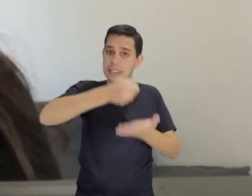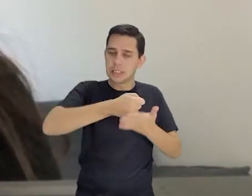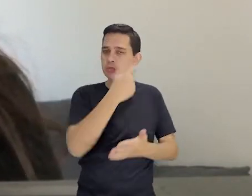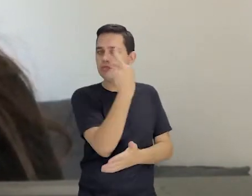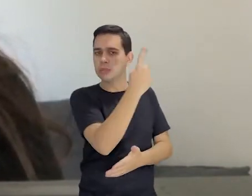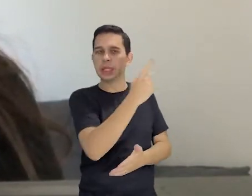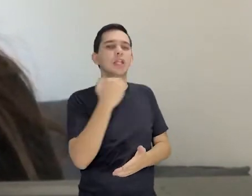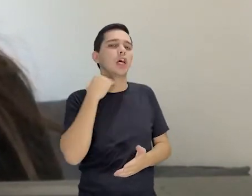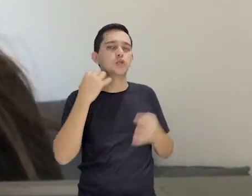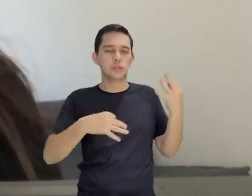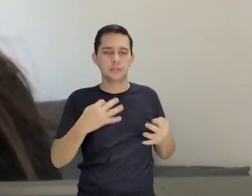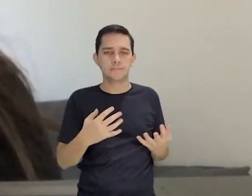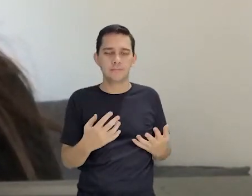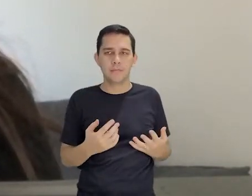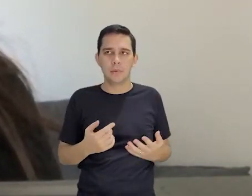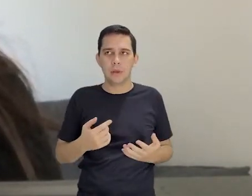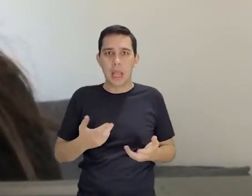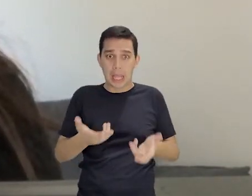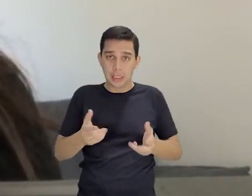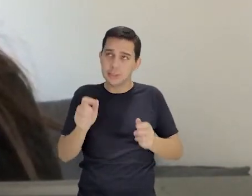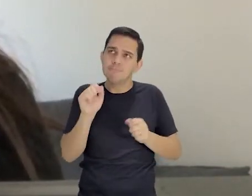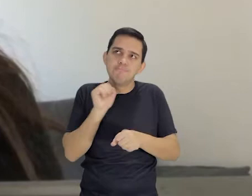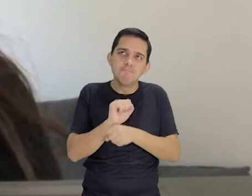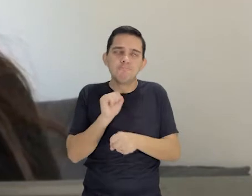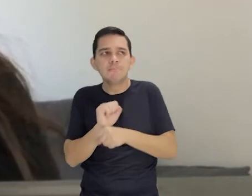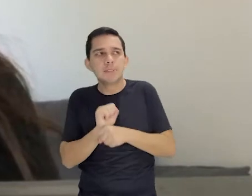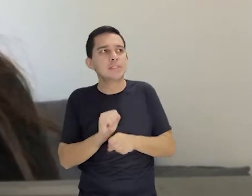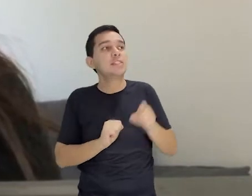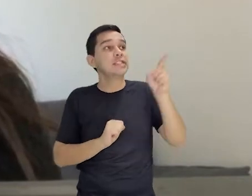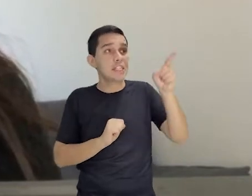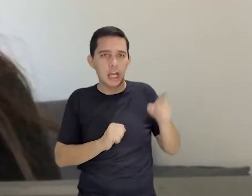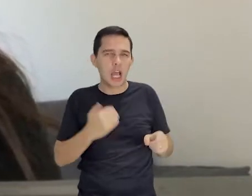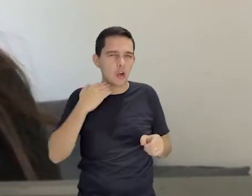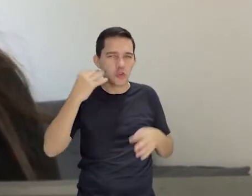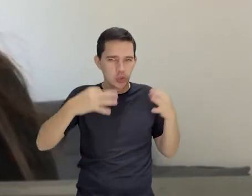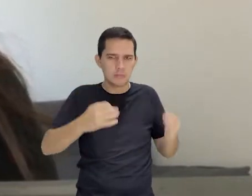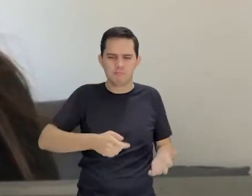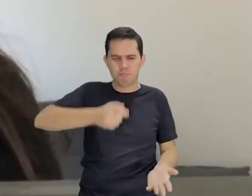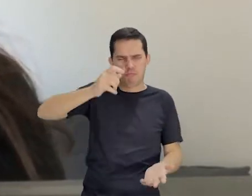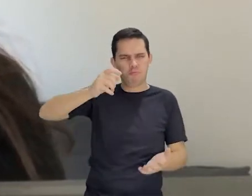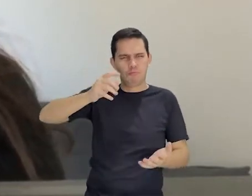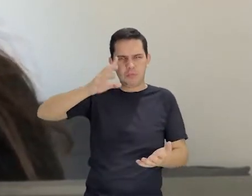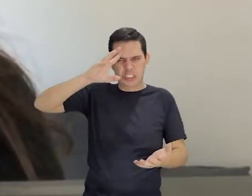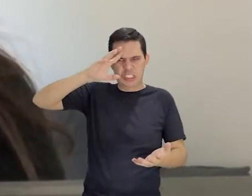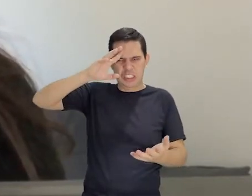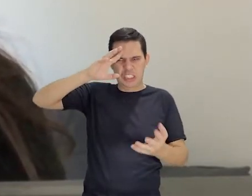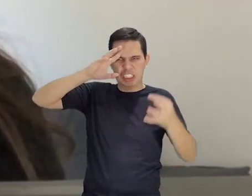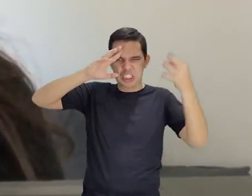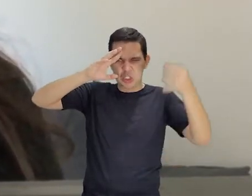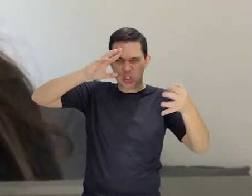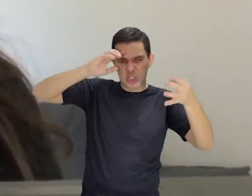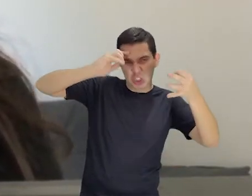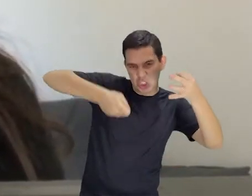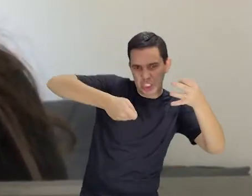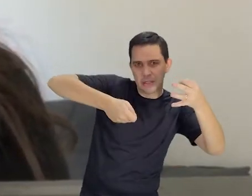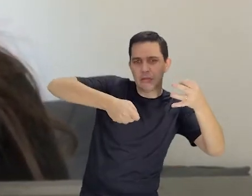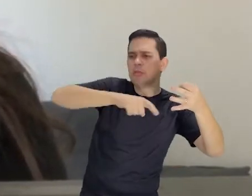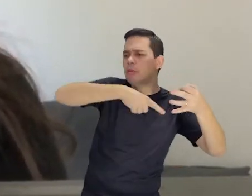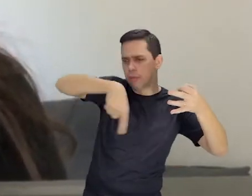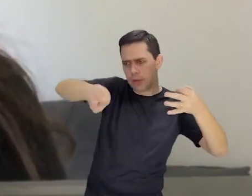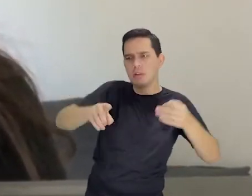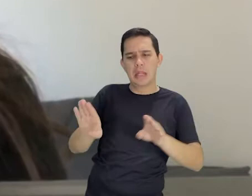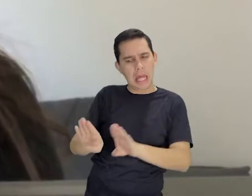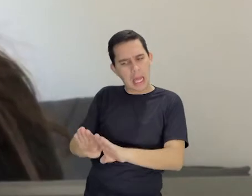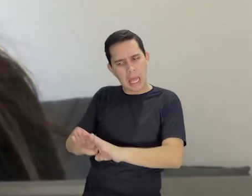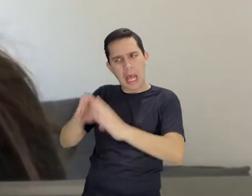Nós esperamos que na decisão dela, ela condene o município à retomada gradual e híbrida do ensino público,